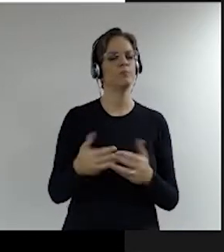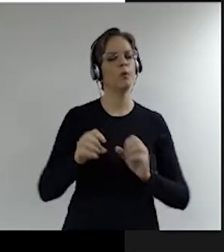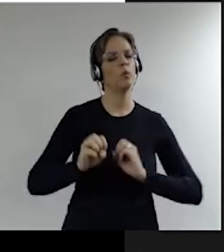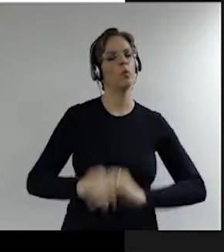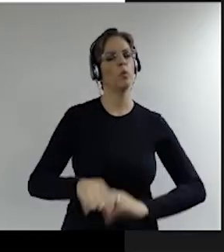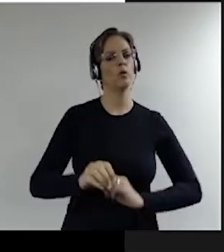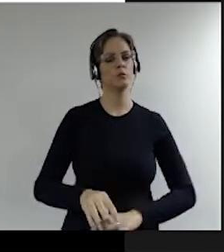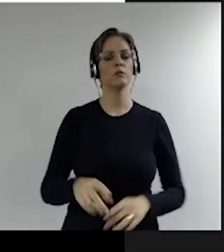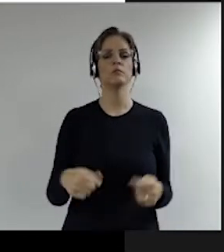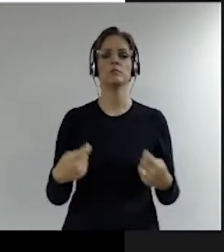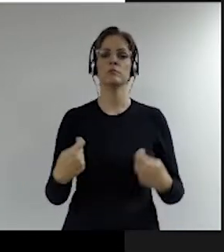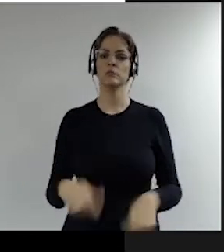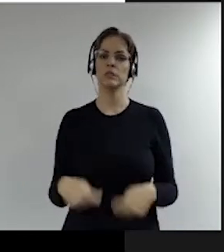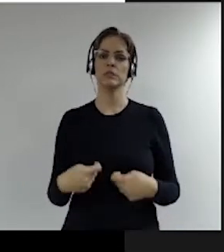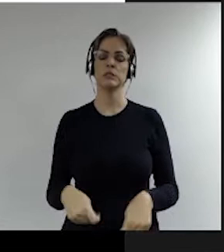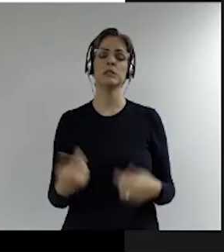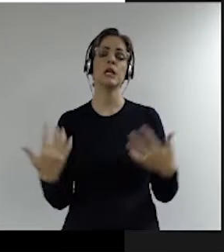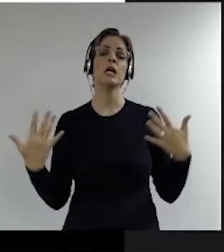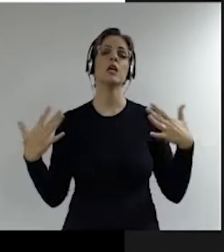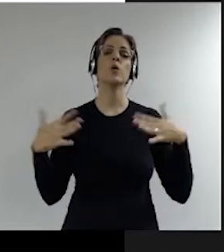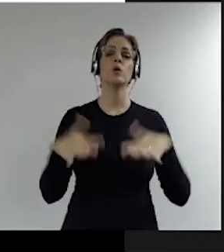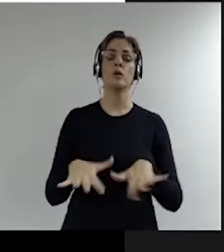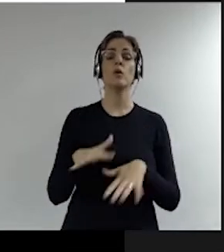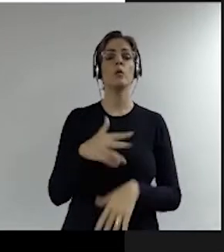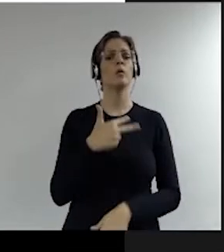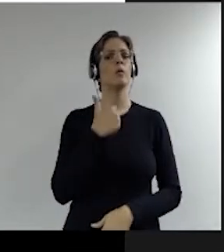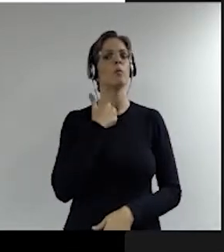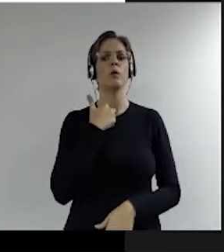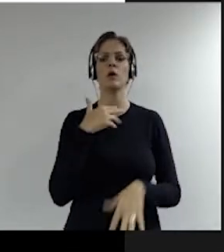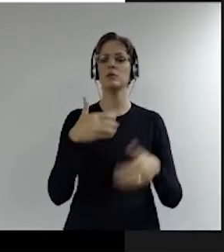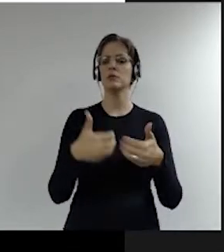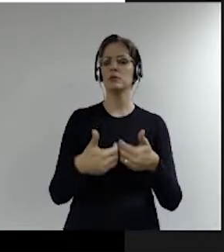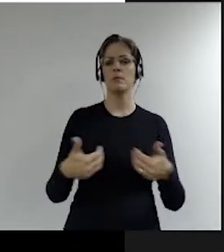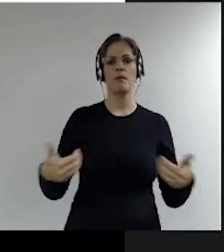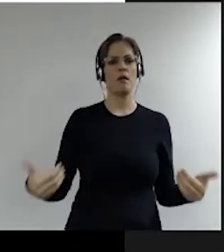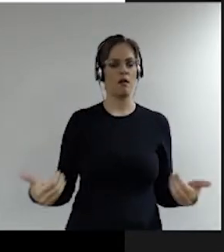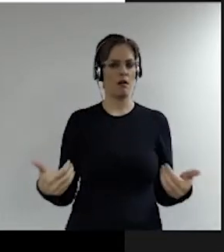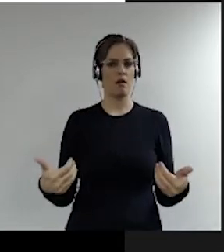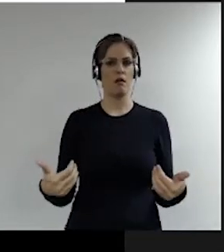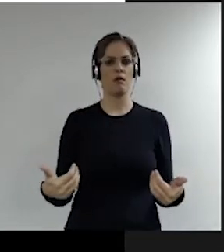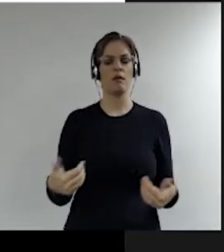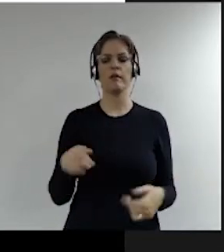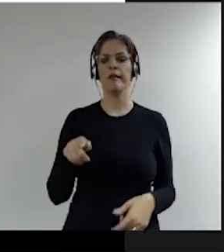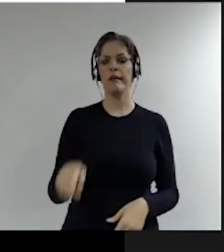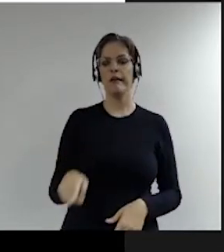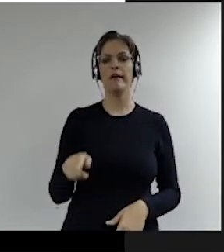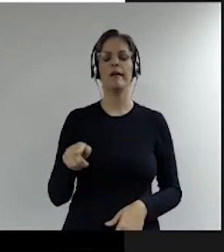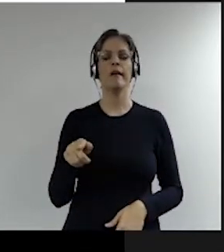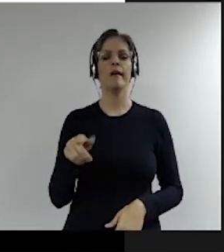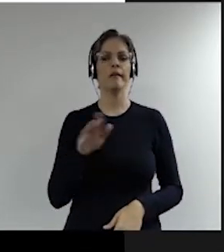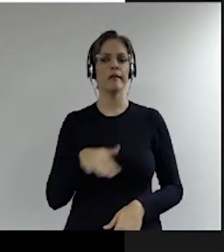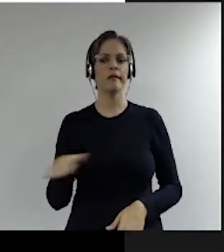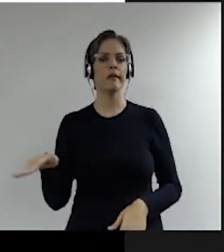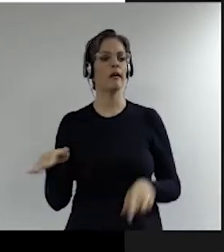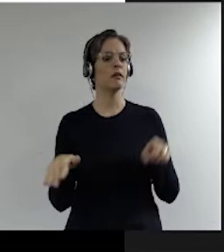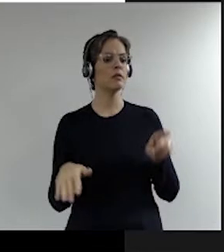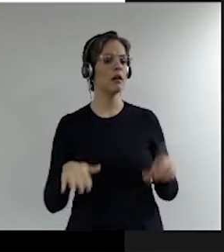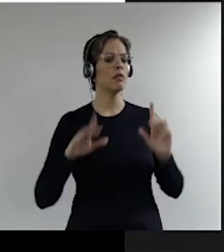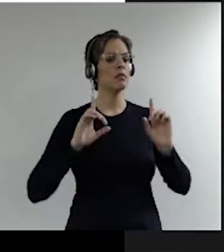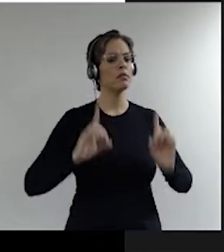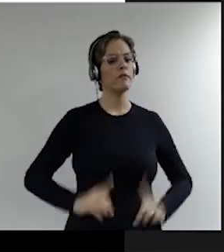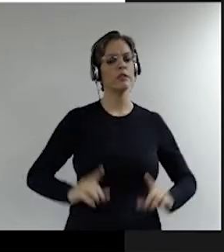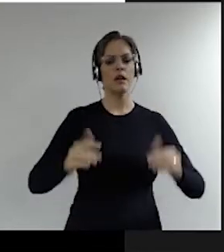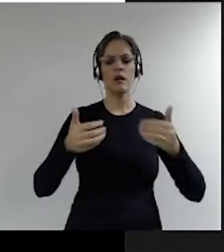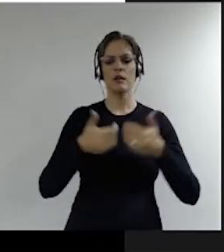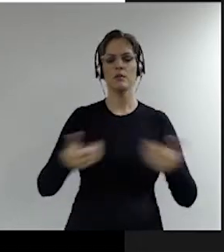ser inclusiva, não tem que ter uma educação para criança típica, outra para criança com deficiência, uma